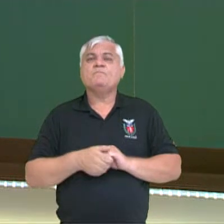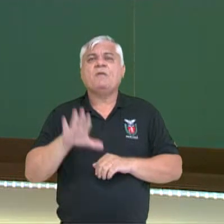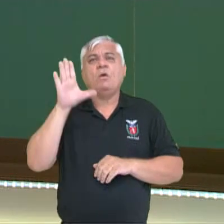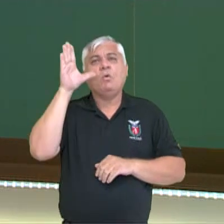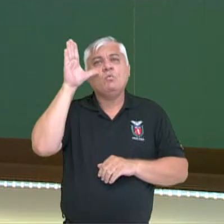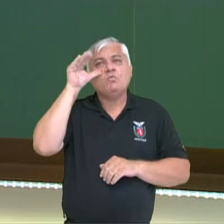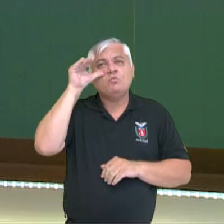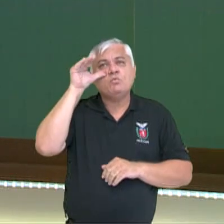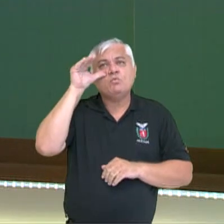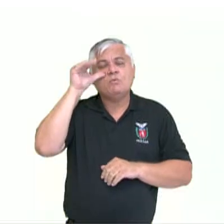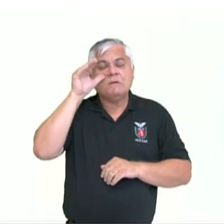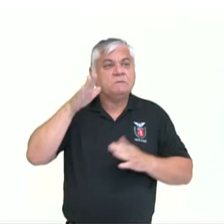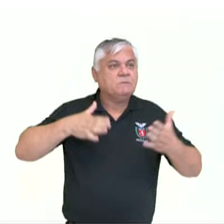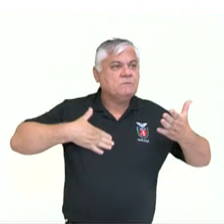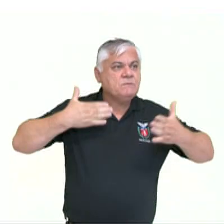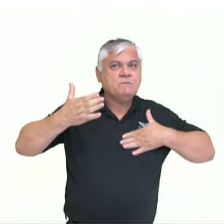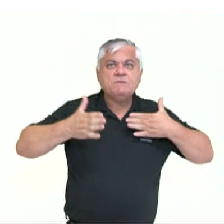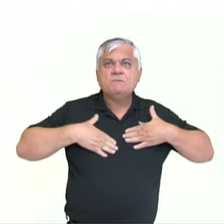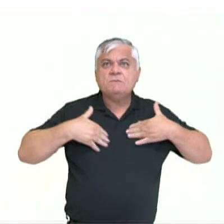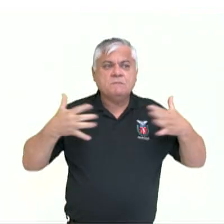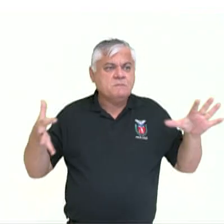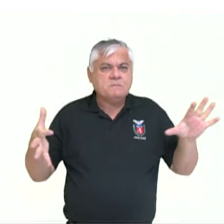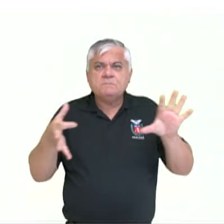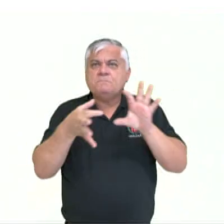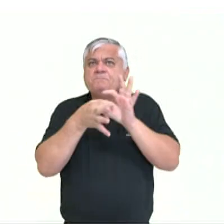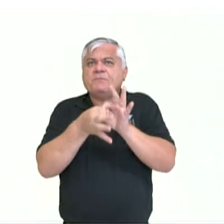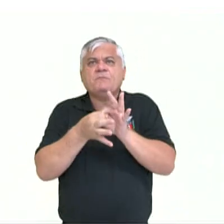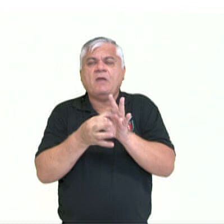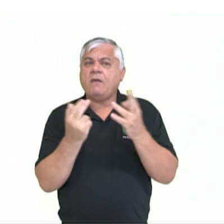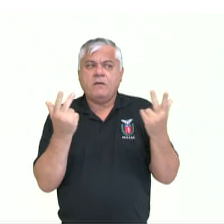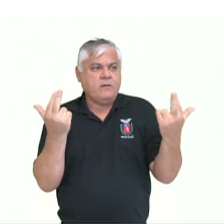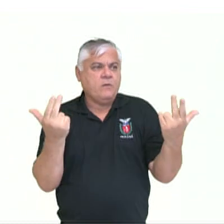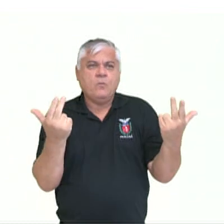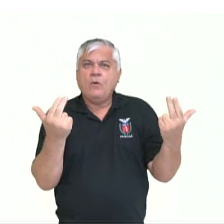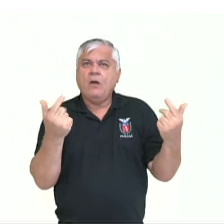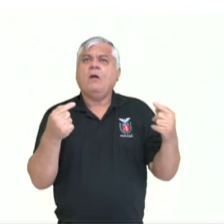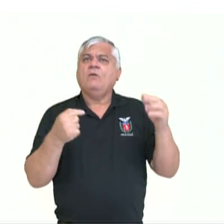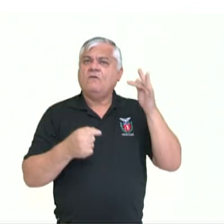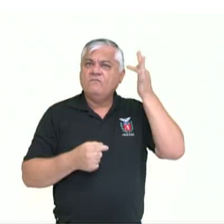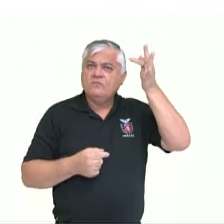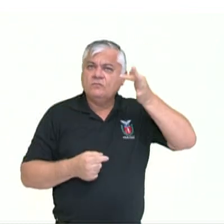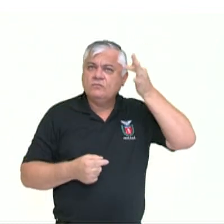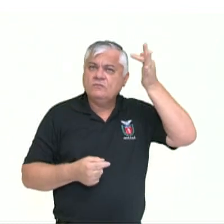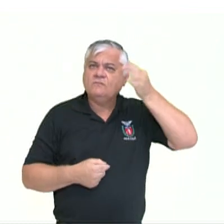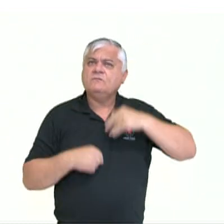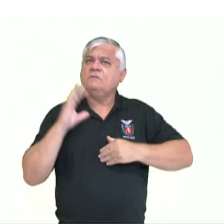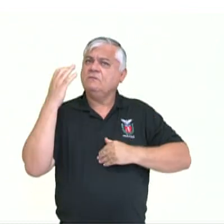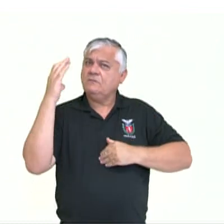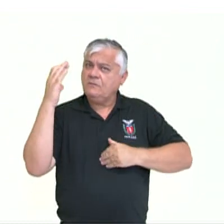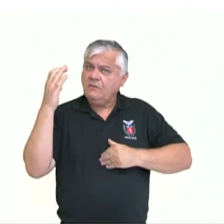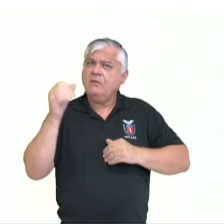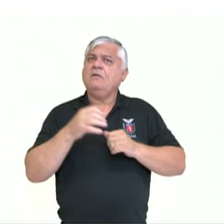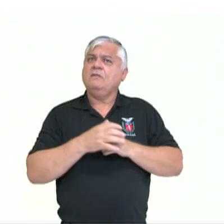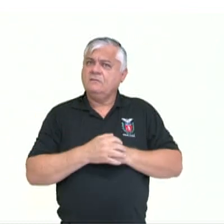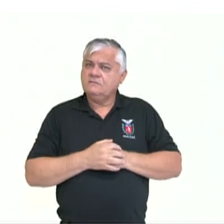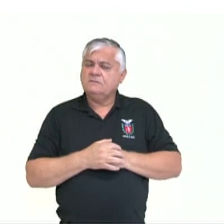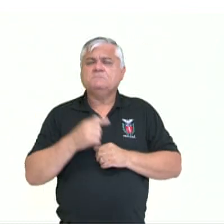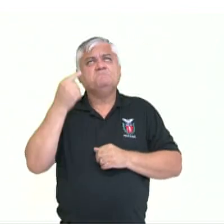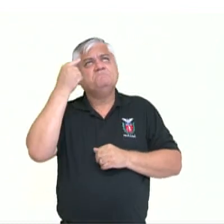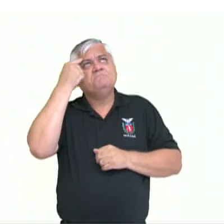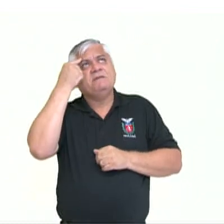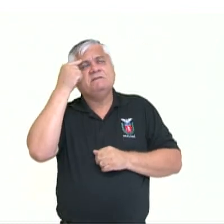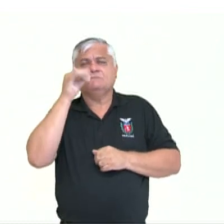Curiosidade e espanto são noções em comum entre filosofia e ciência. Quando nós